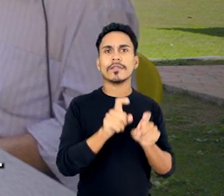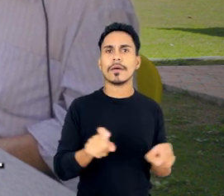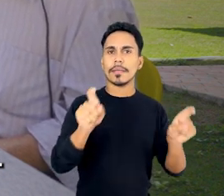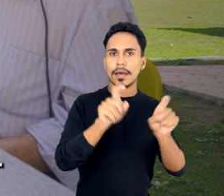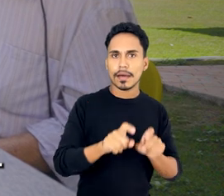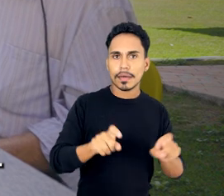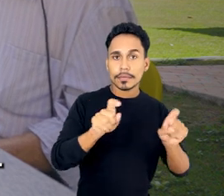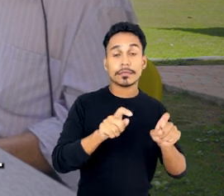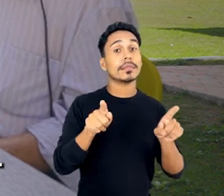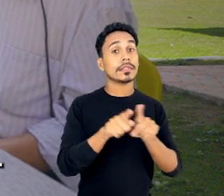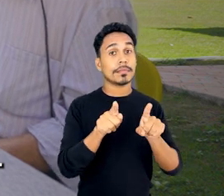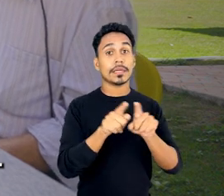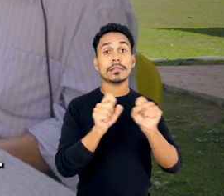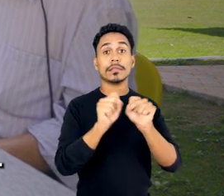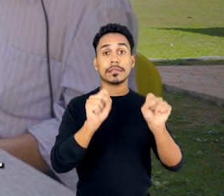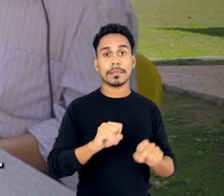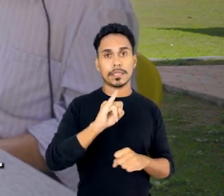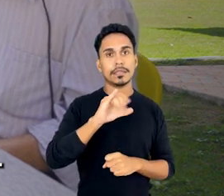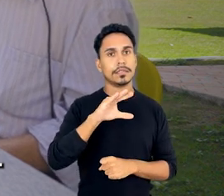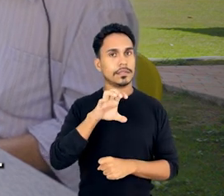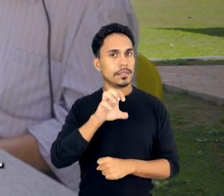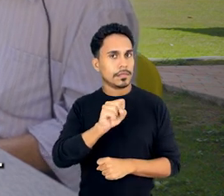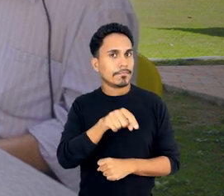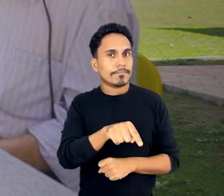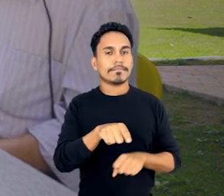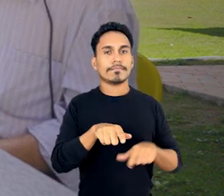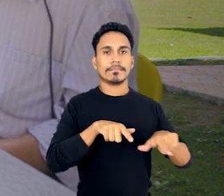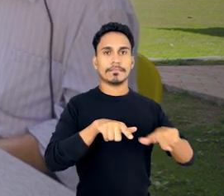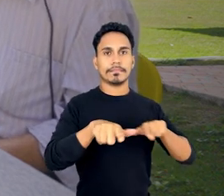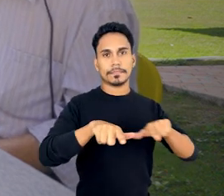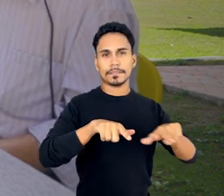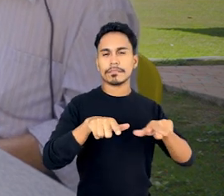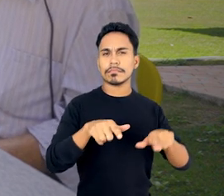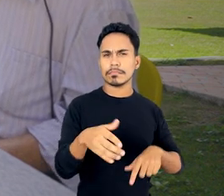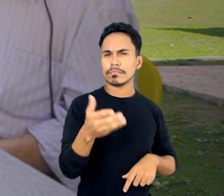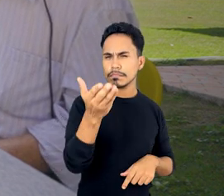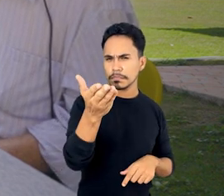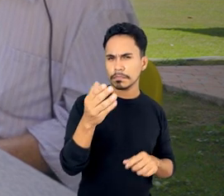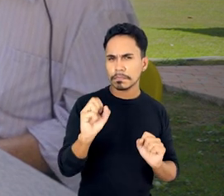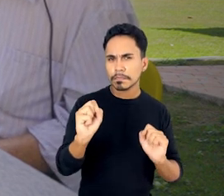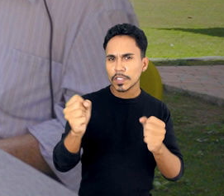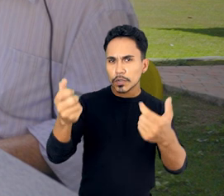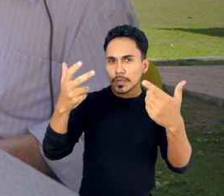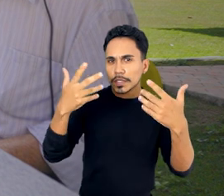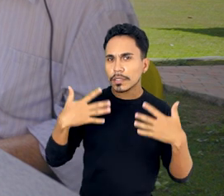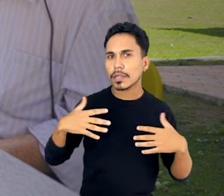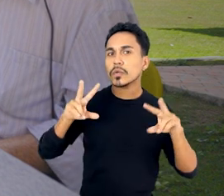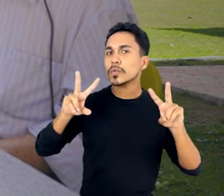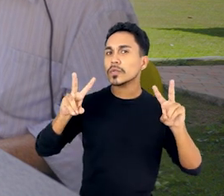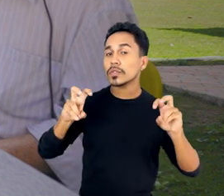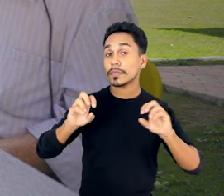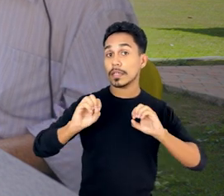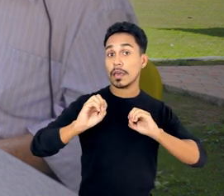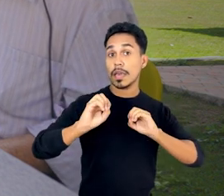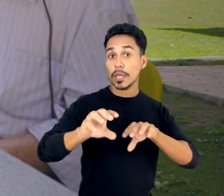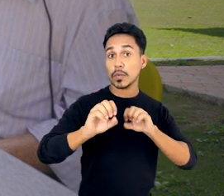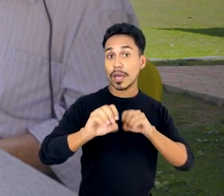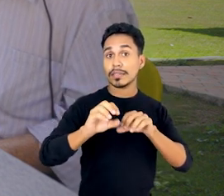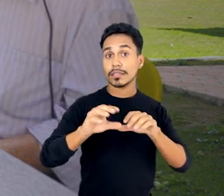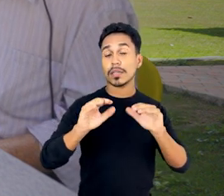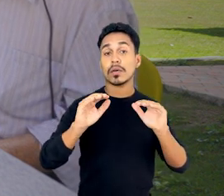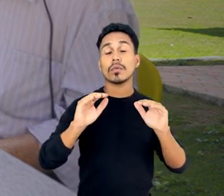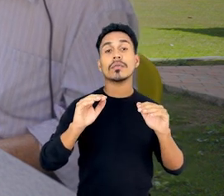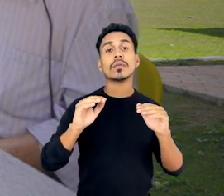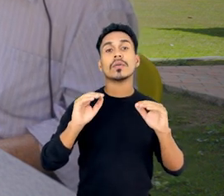informática e sistemas e sistemas primários de trabalho eh o senhor poderia falar um pouco sobre educação